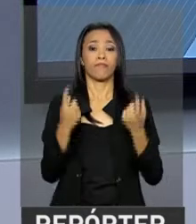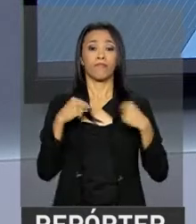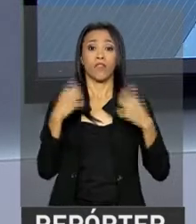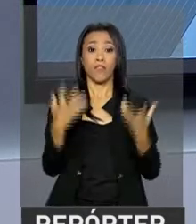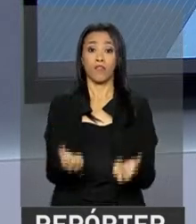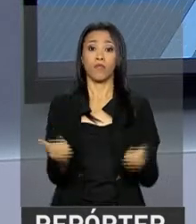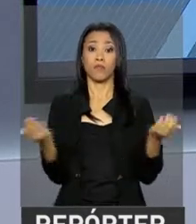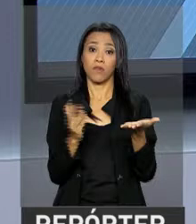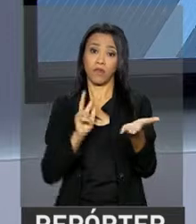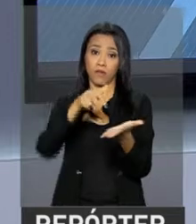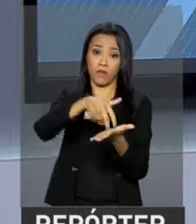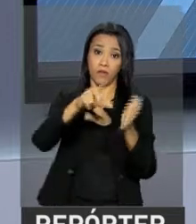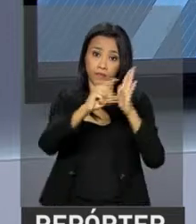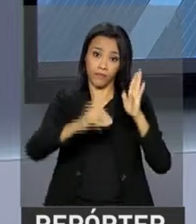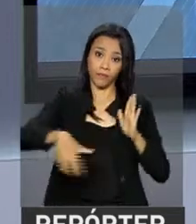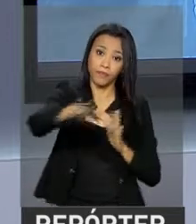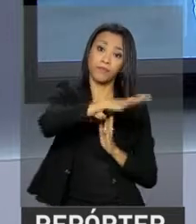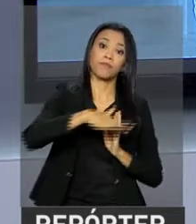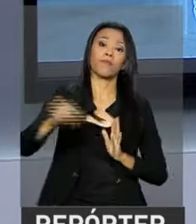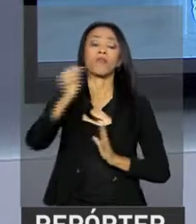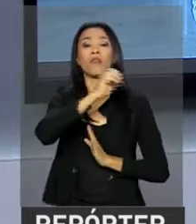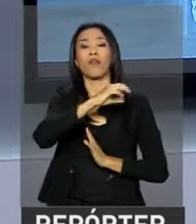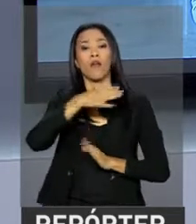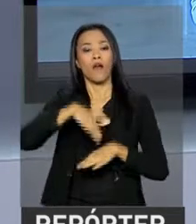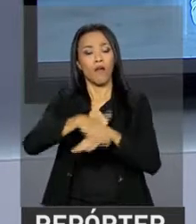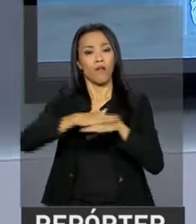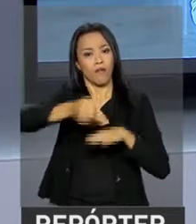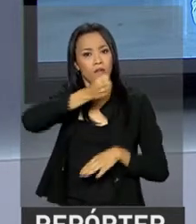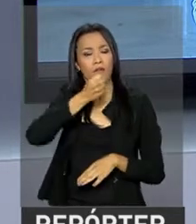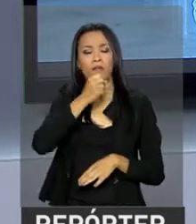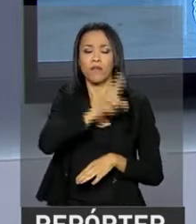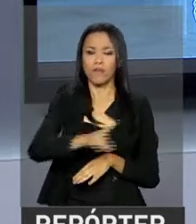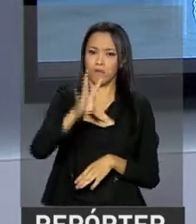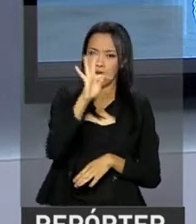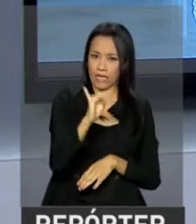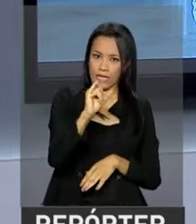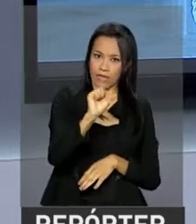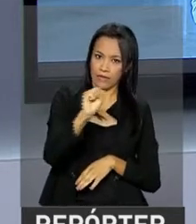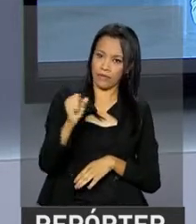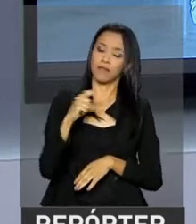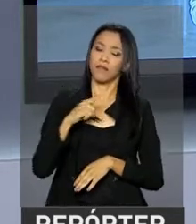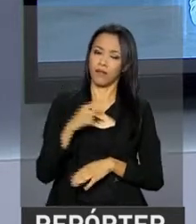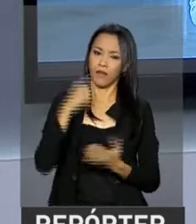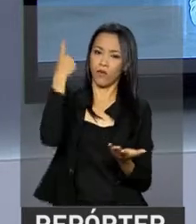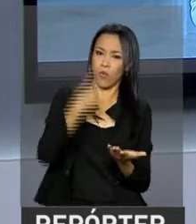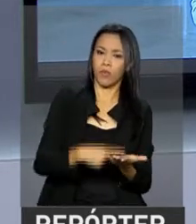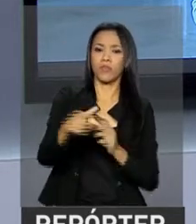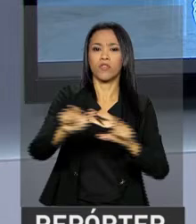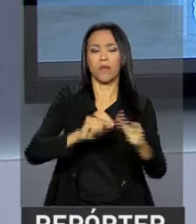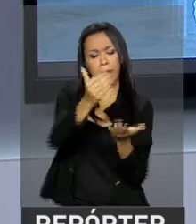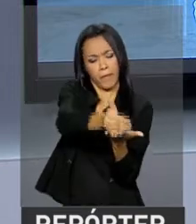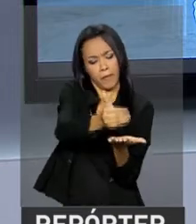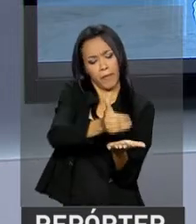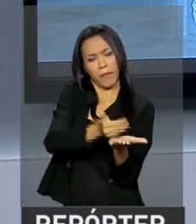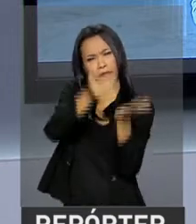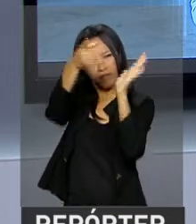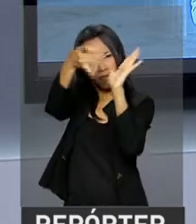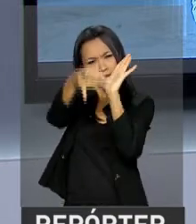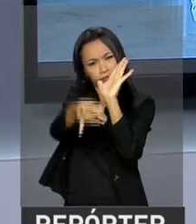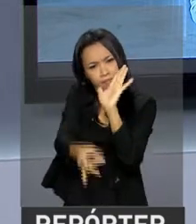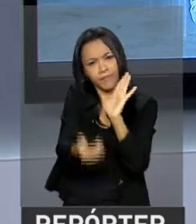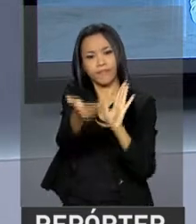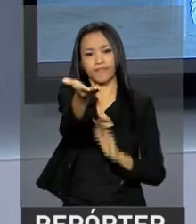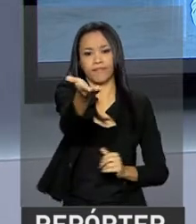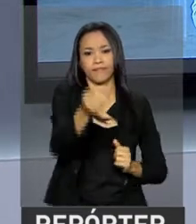Palácio do Planalto para conversar com a Thaíssa Dias, que tem os detalhes da agenda do presidente Michel Temer de hoje. Oi, Thaíssa, bom dia.